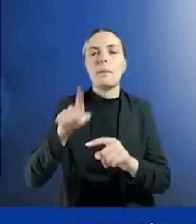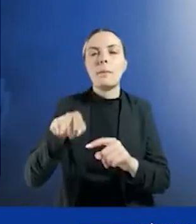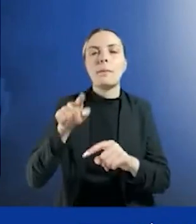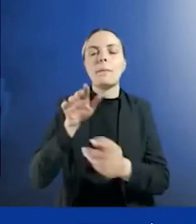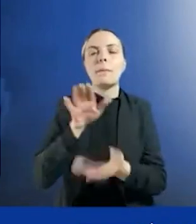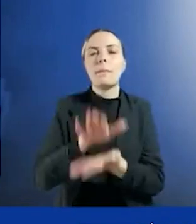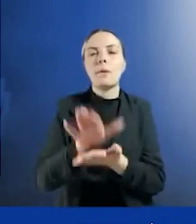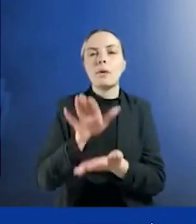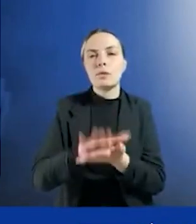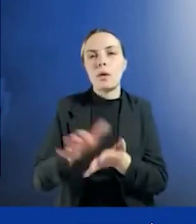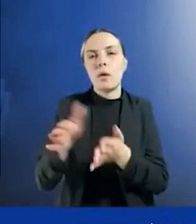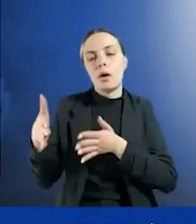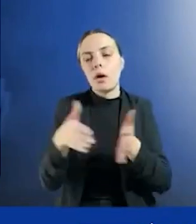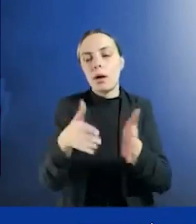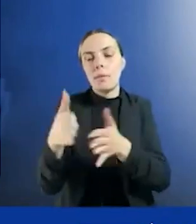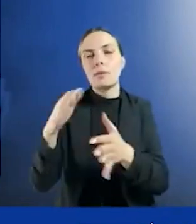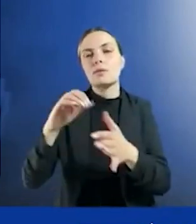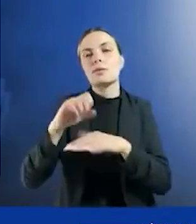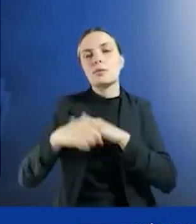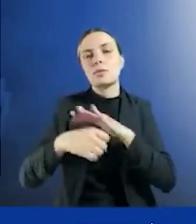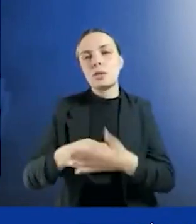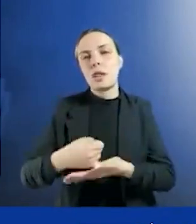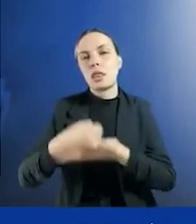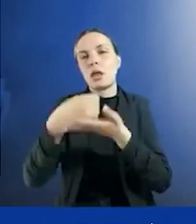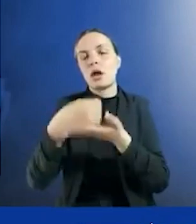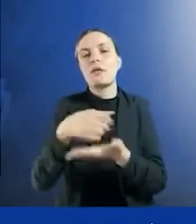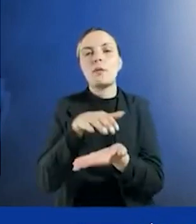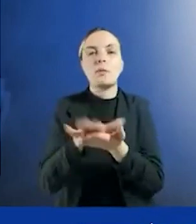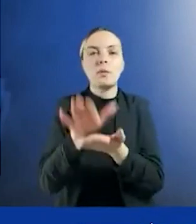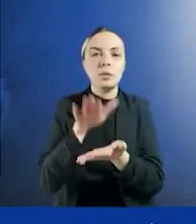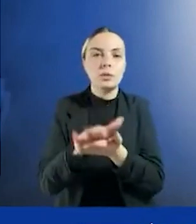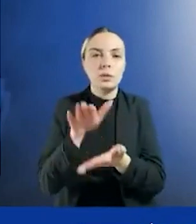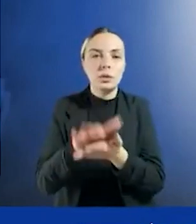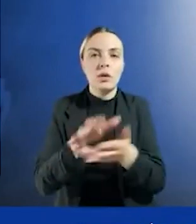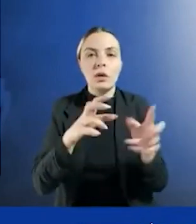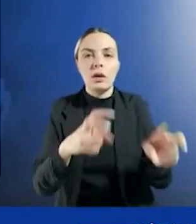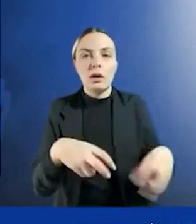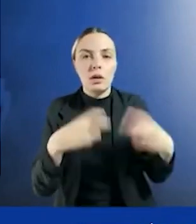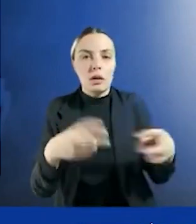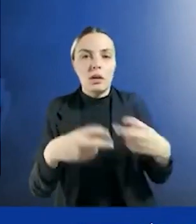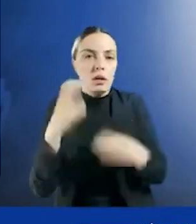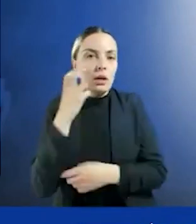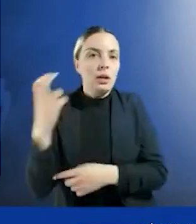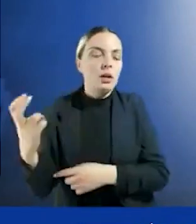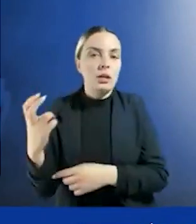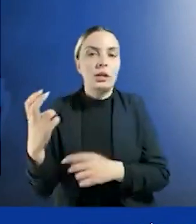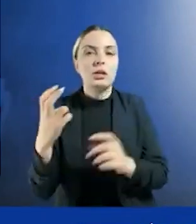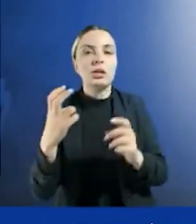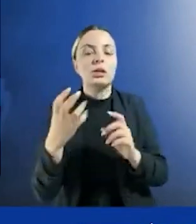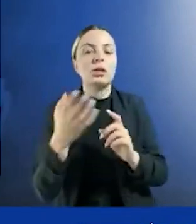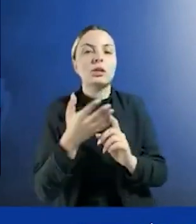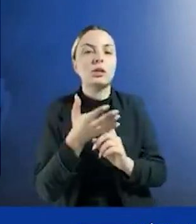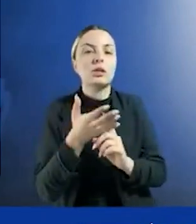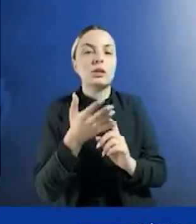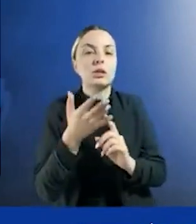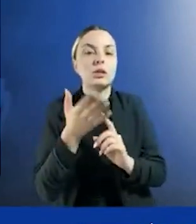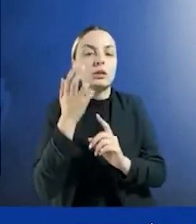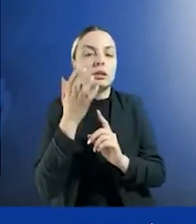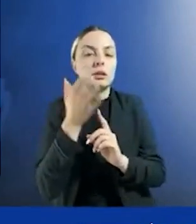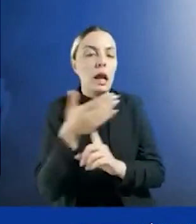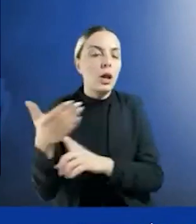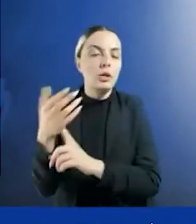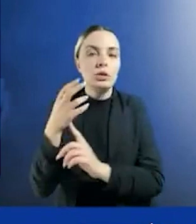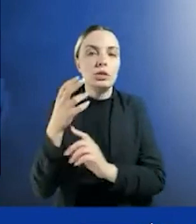caminho sustentável, pela produção agrícola inteligente de alta tecnologia e ciência. Muitíssimo obrigado, uma honra